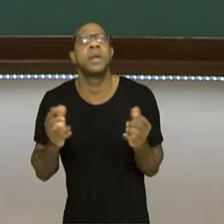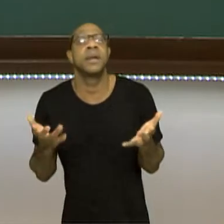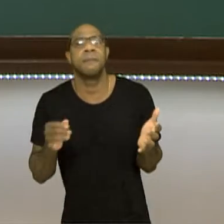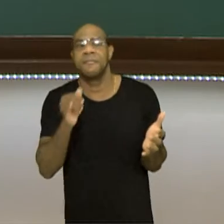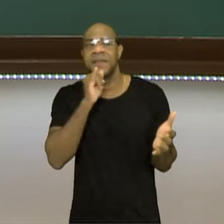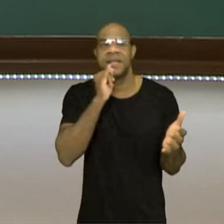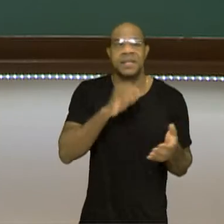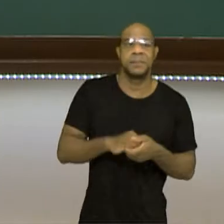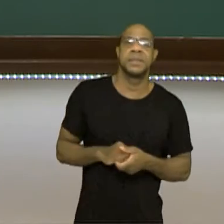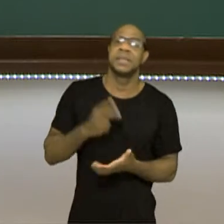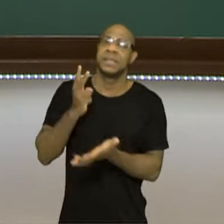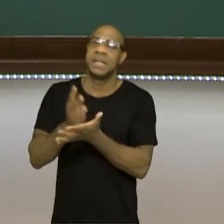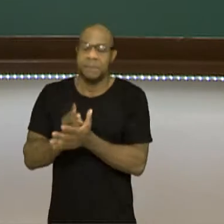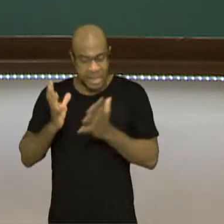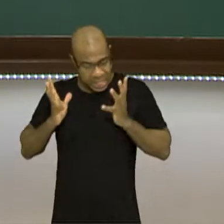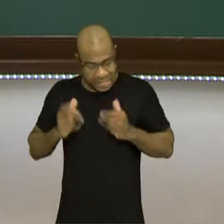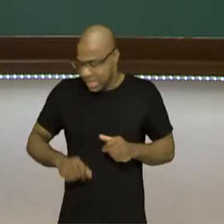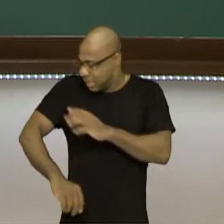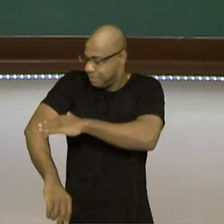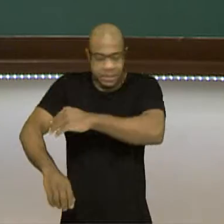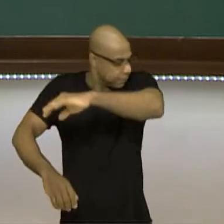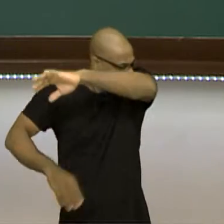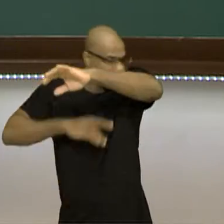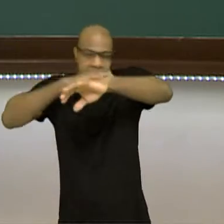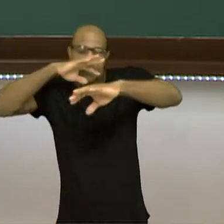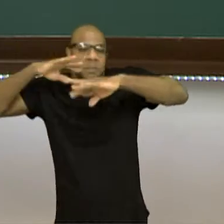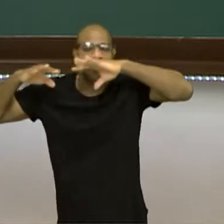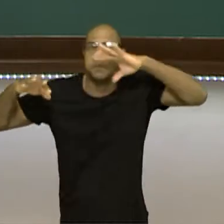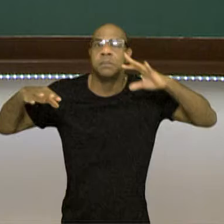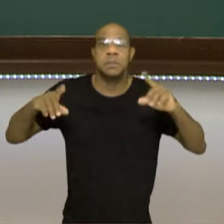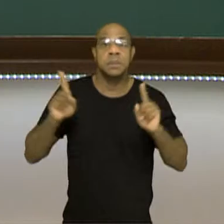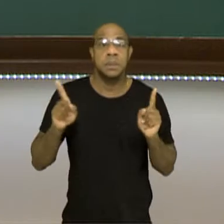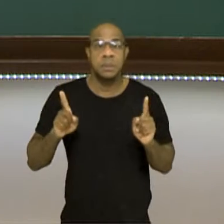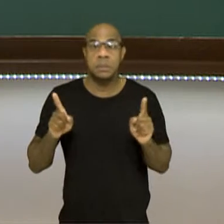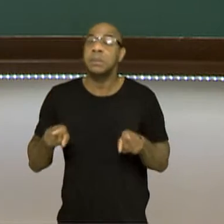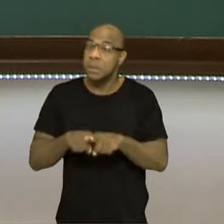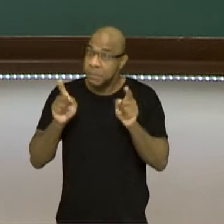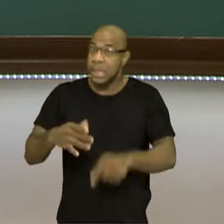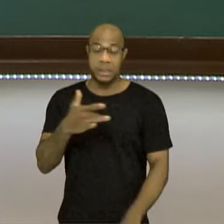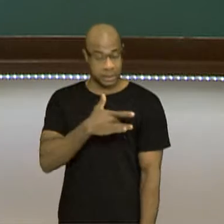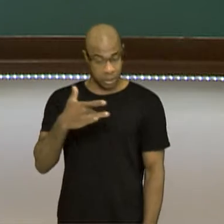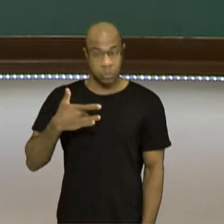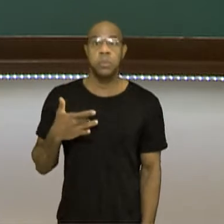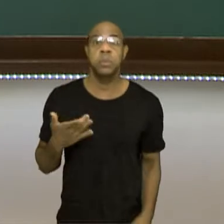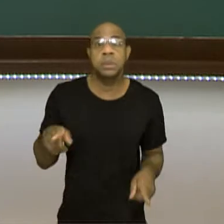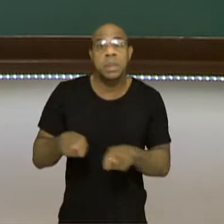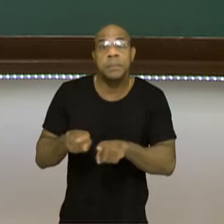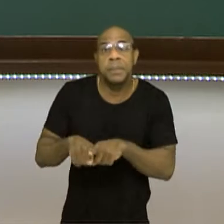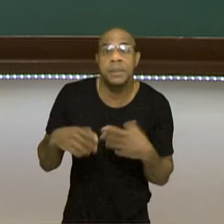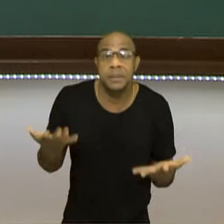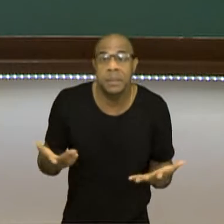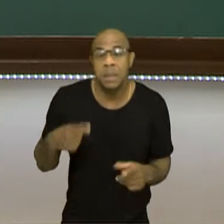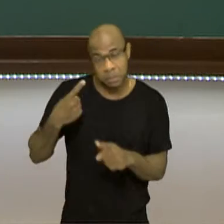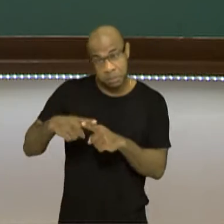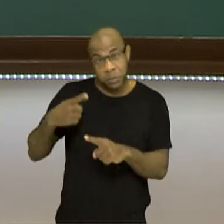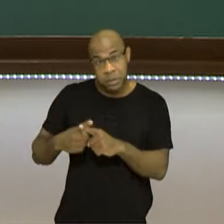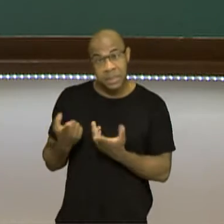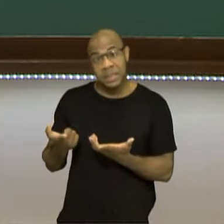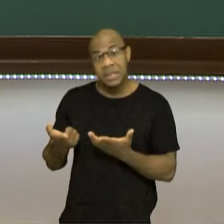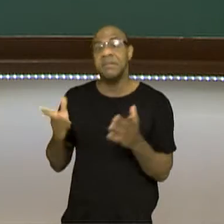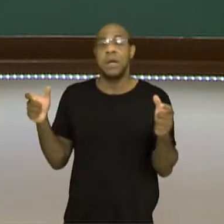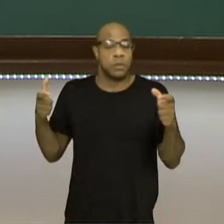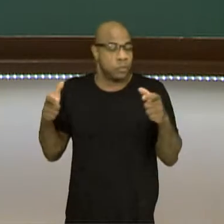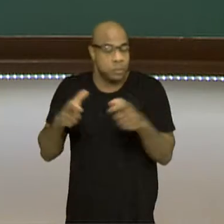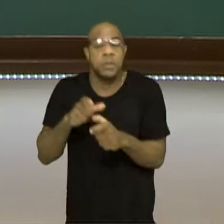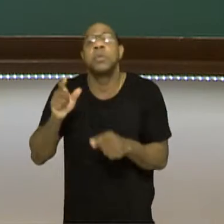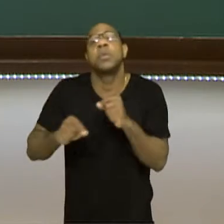de permanecer limpo, cheirosinho, mas é também uma questão de saúde mesmo, porque isso vai diminuir